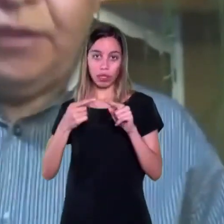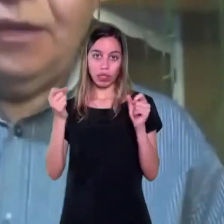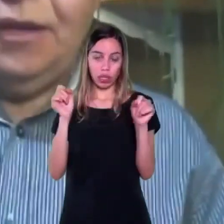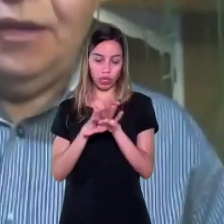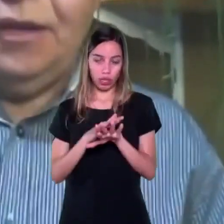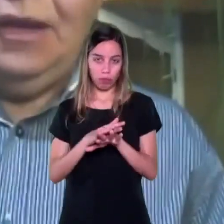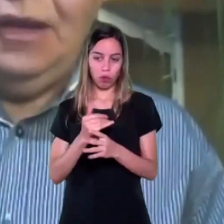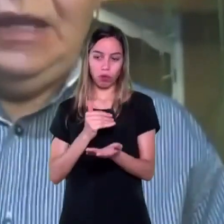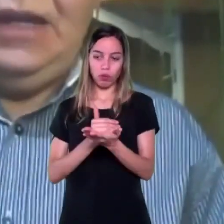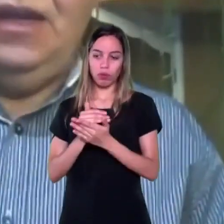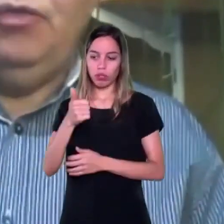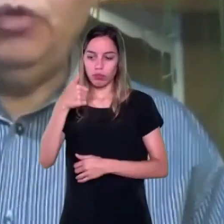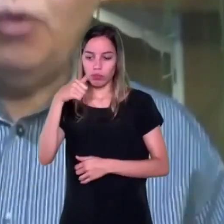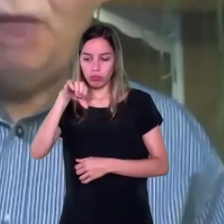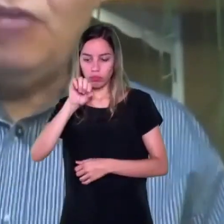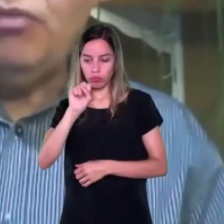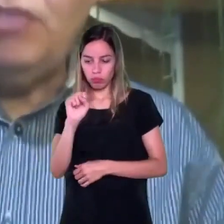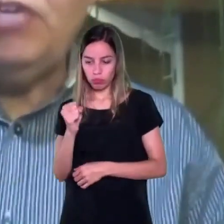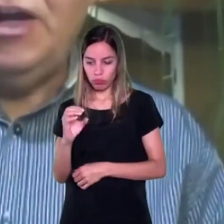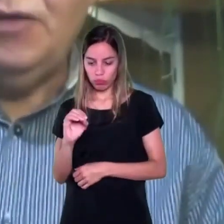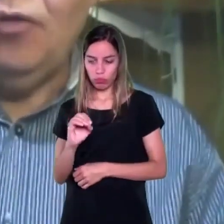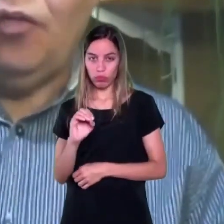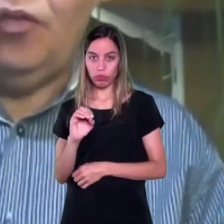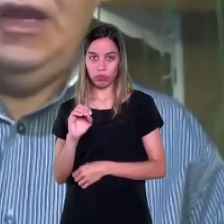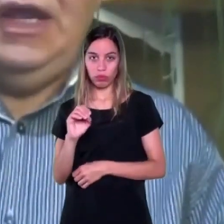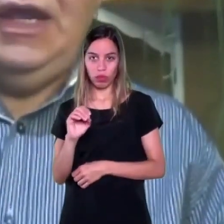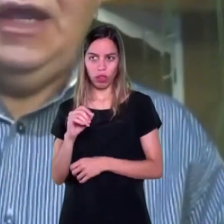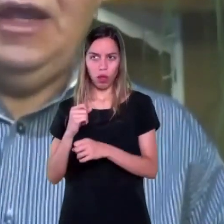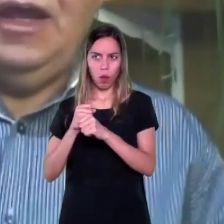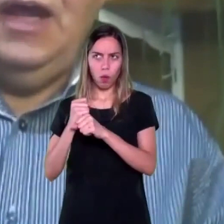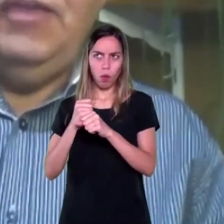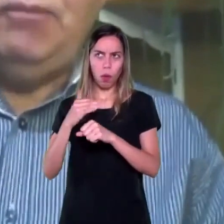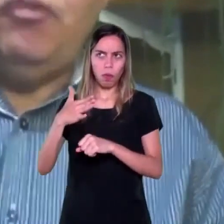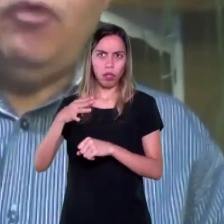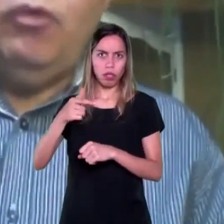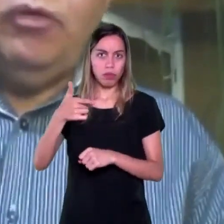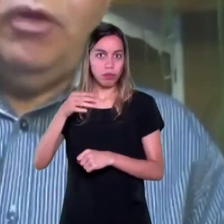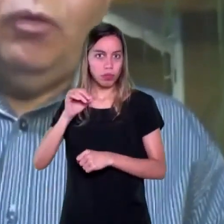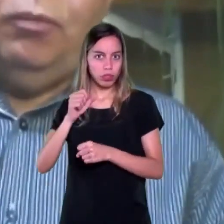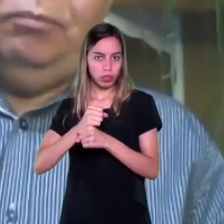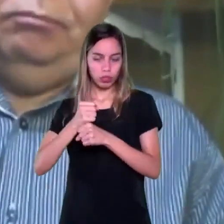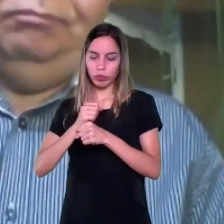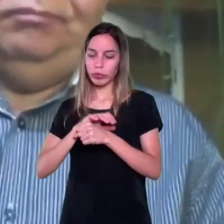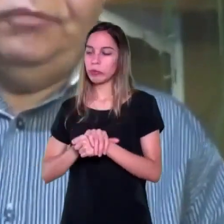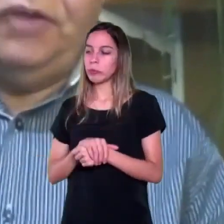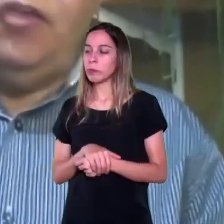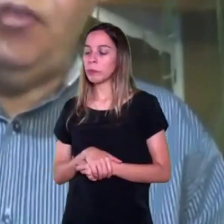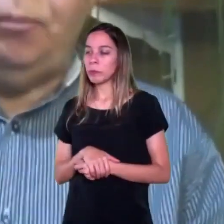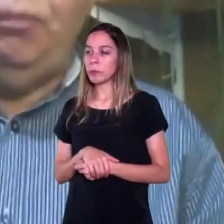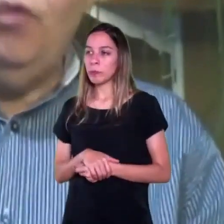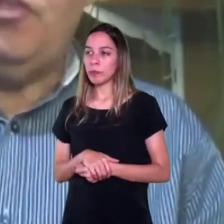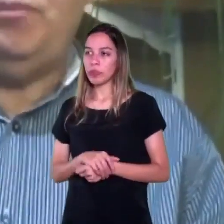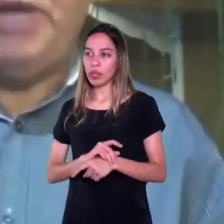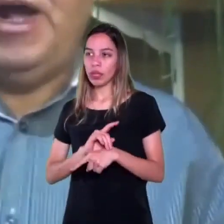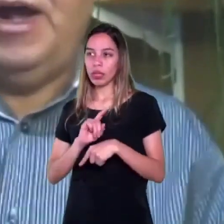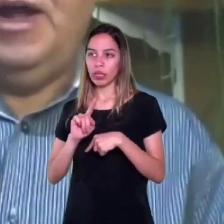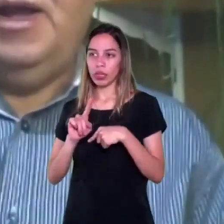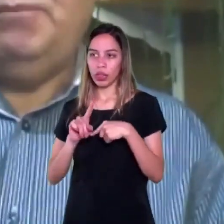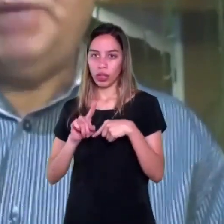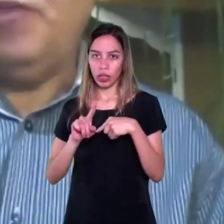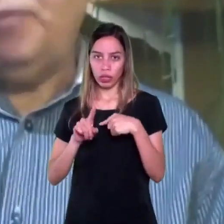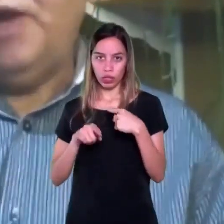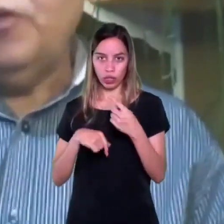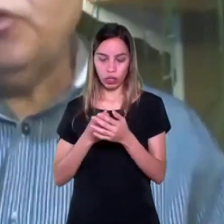80 e durou mais de 20 anos. Depois eu transpus